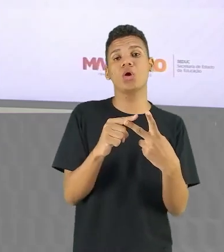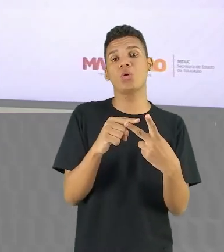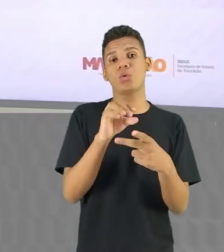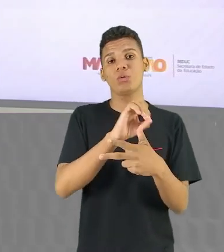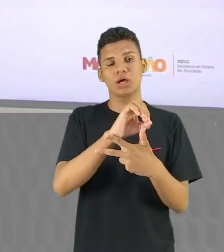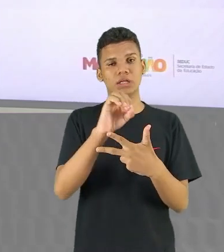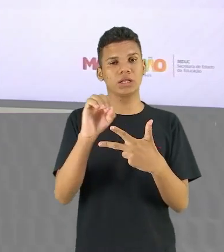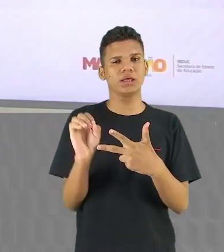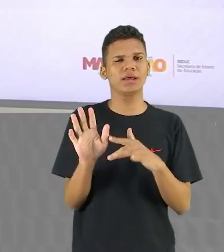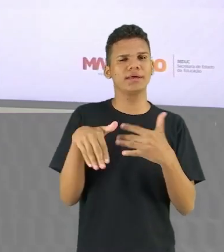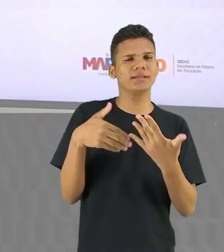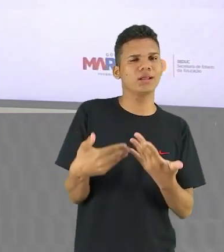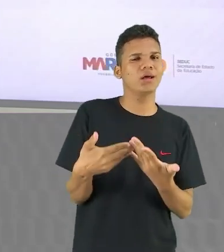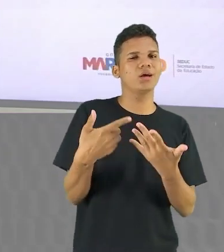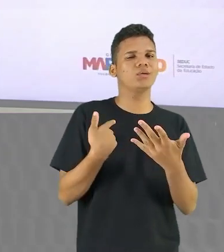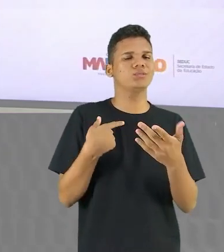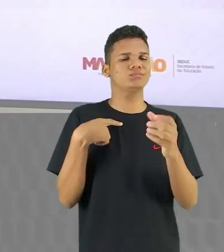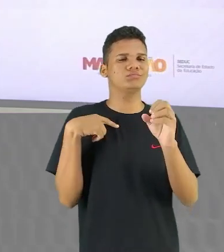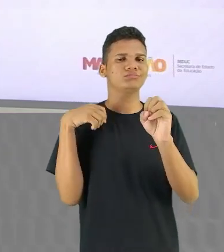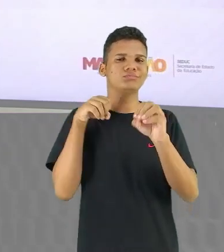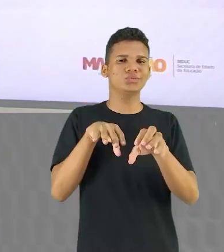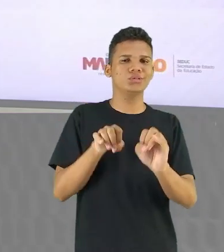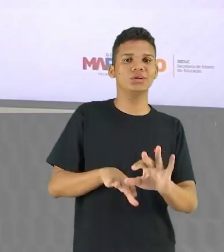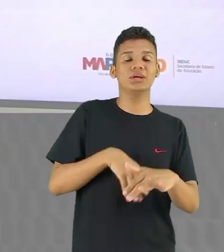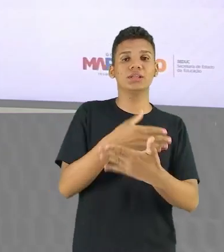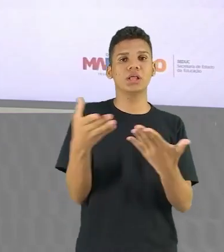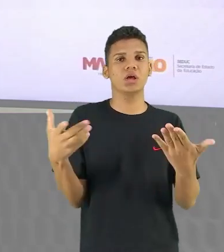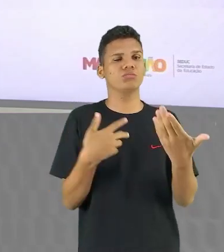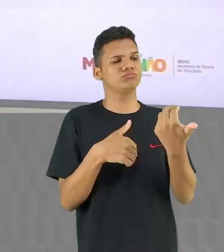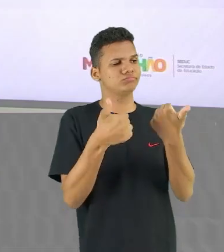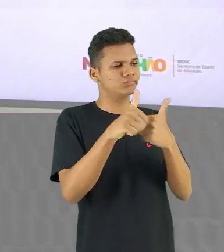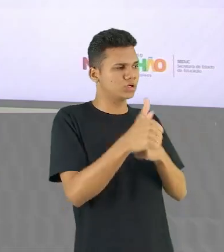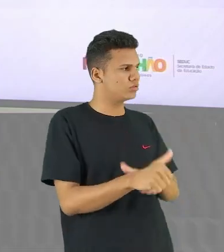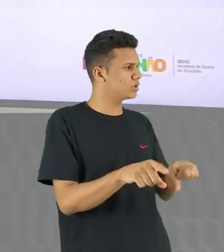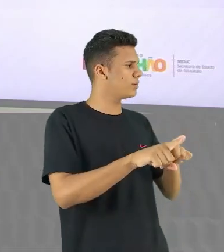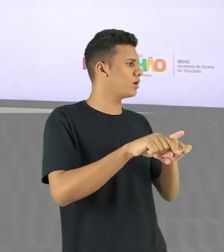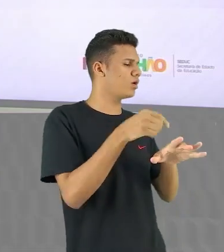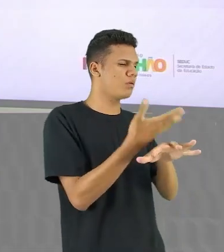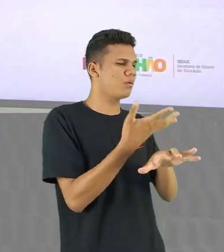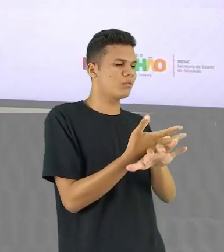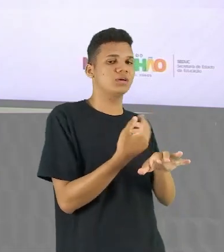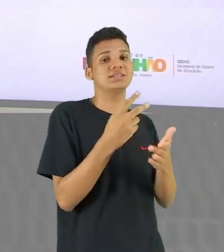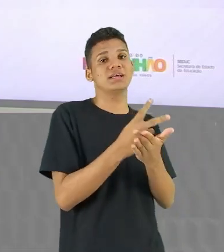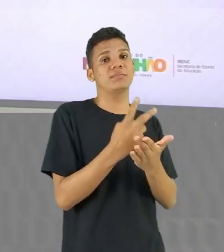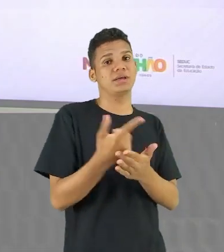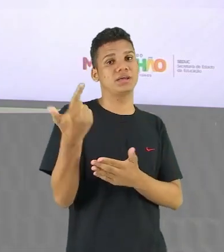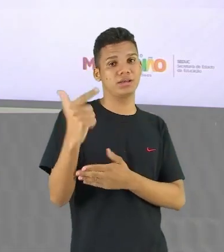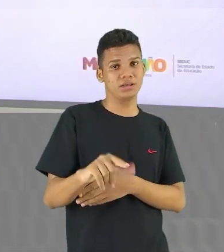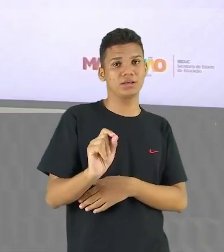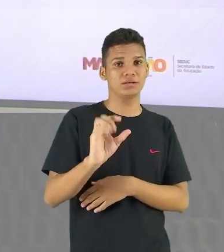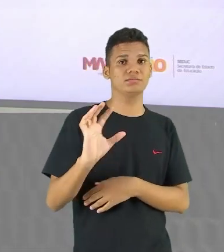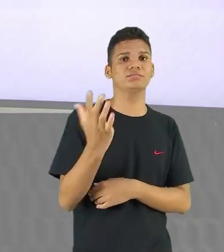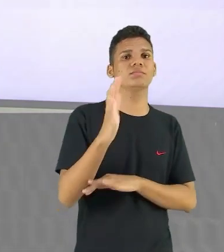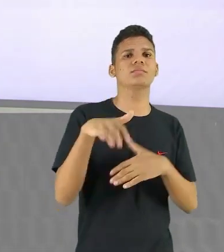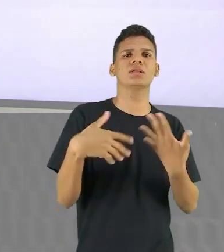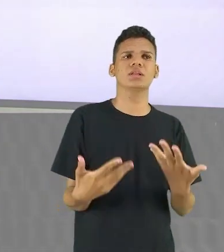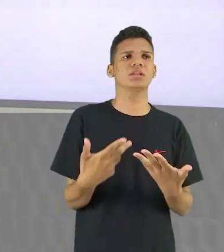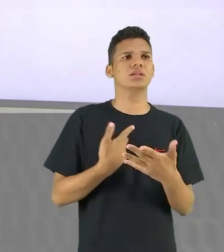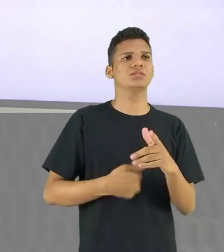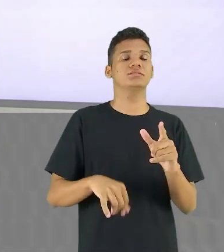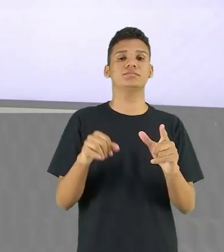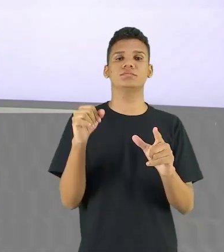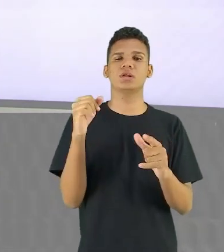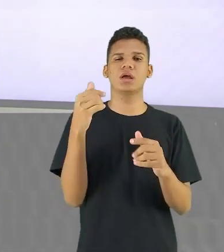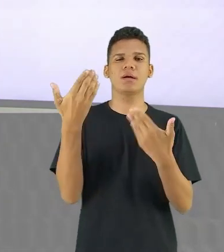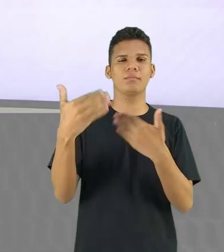a nossa dinâmica vem sendo analisar questões com vocês para revisar os conteúdos que são mais frequentes nesses exames. No caso da prova de língua